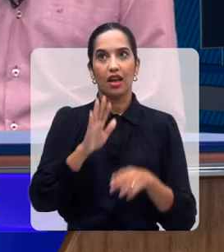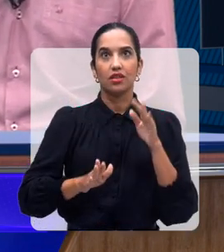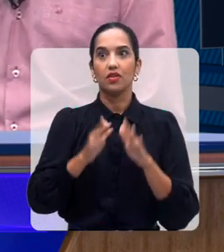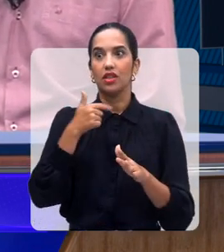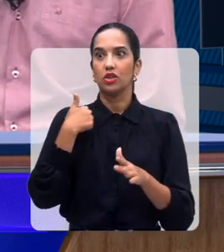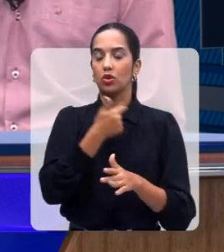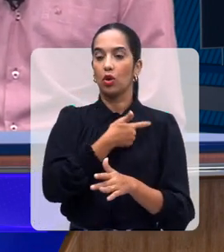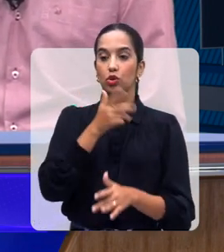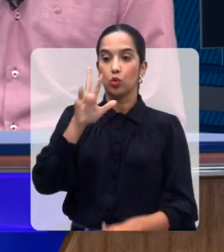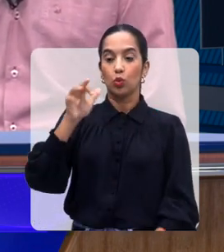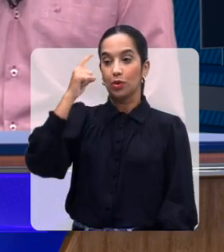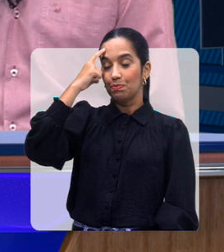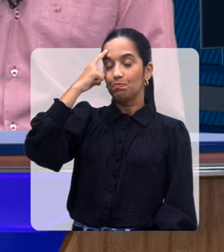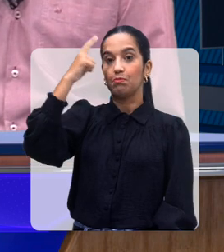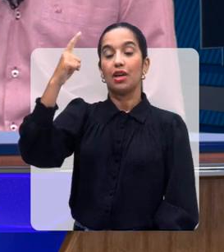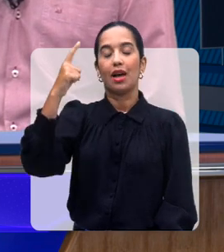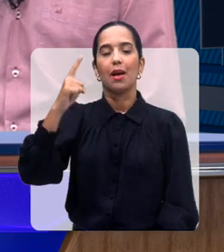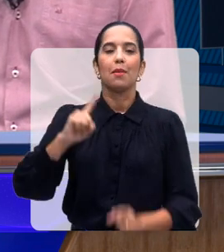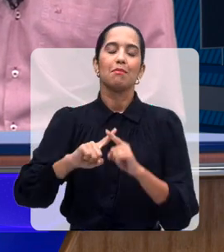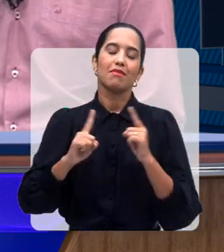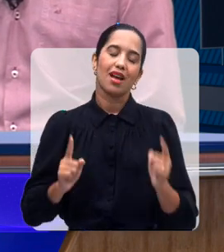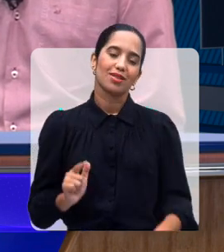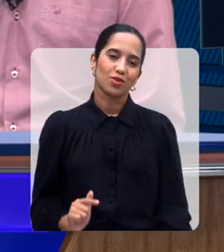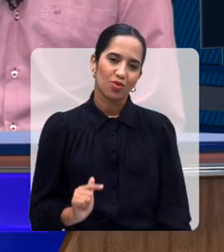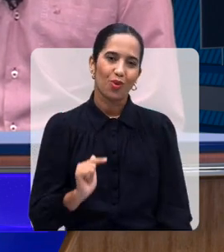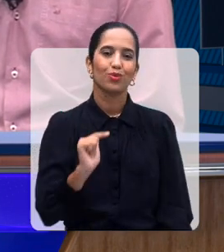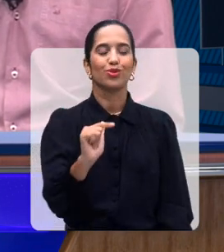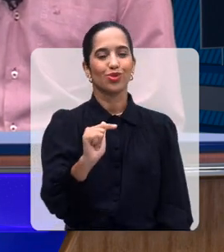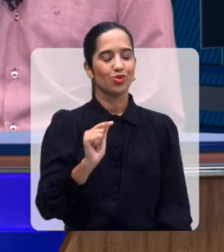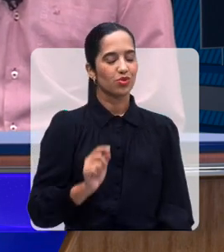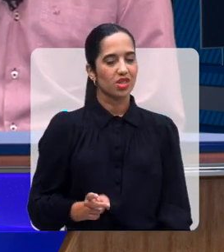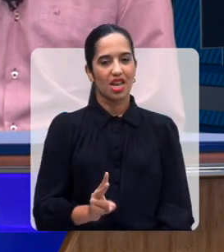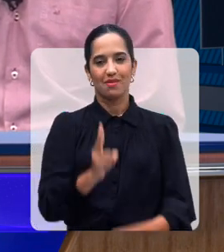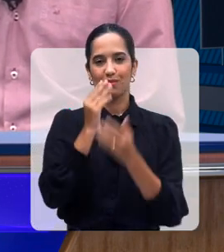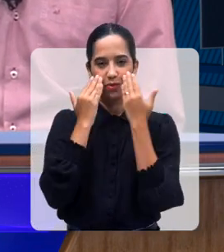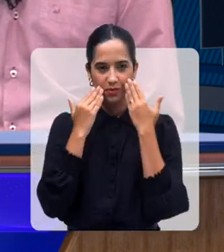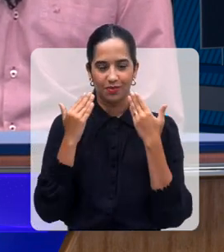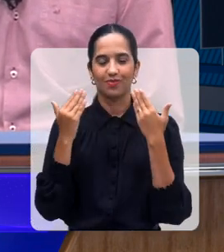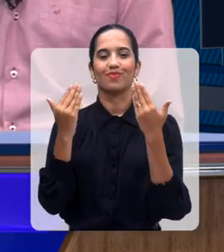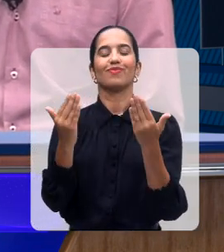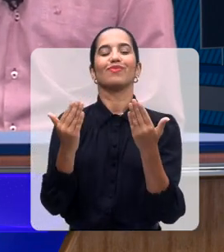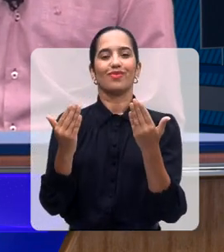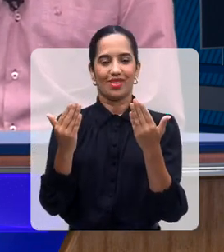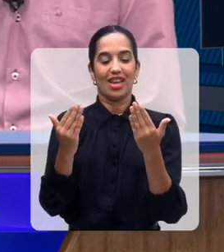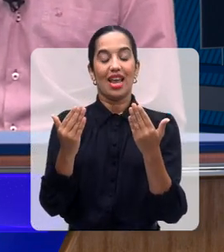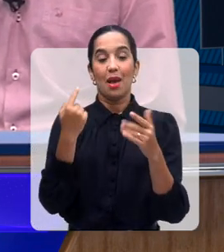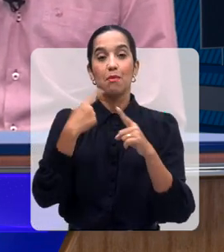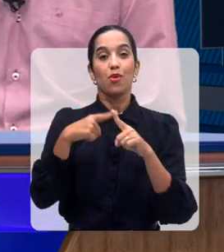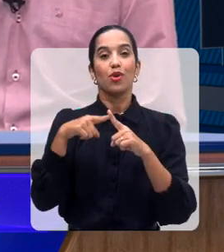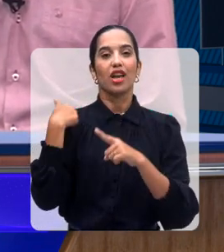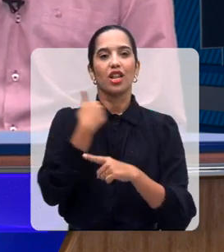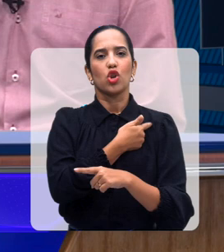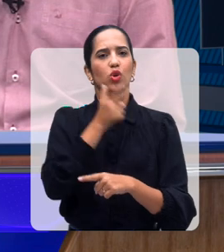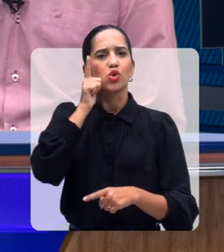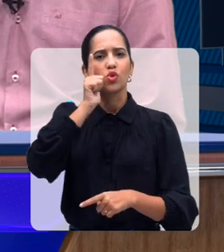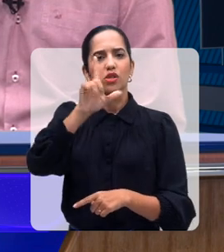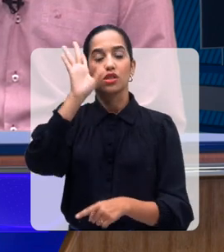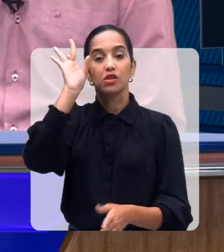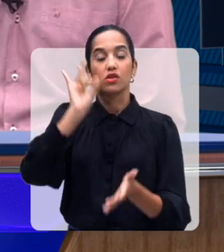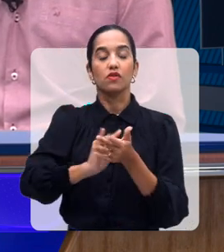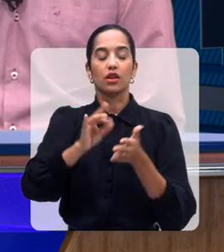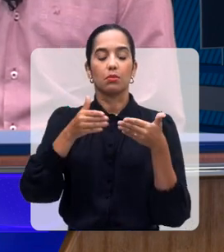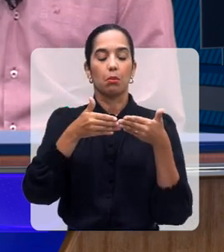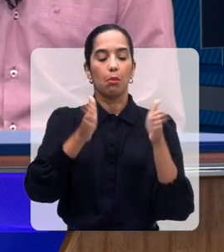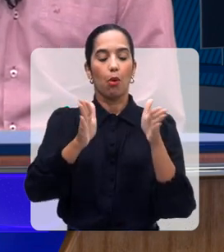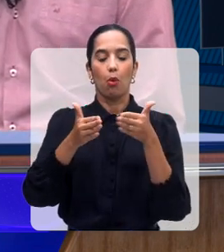vezes por acaso, mas elas continuam aparecendo se nós que estamos abrindo as